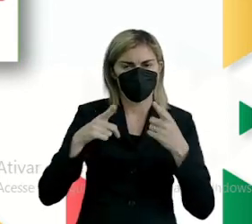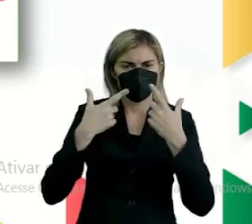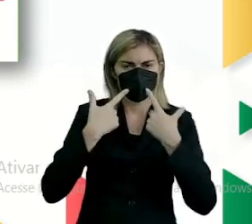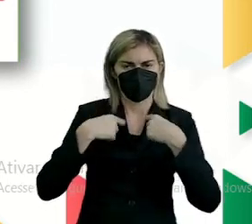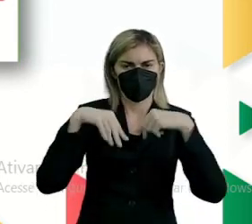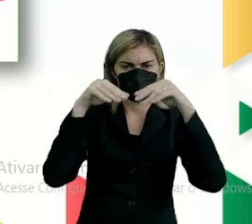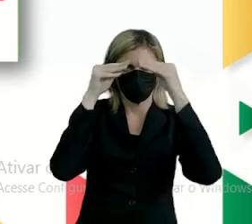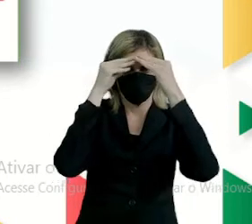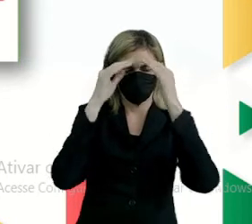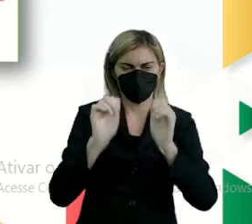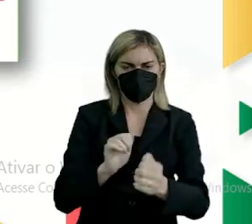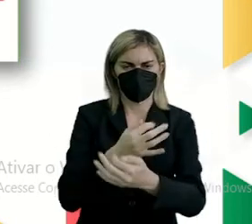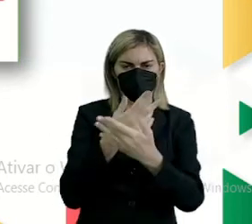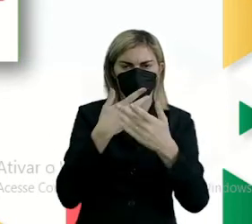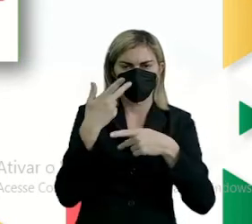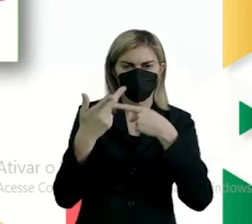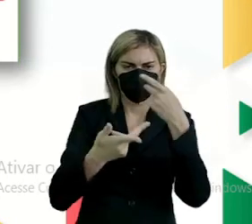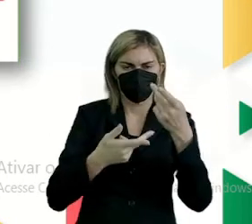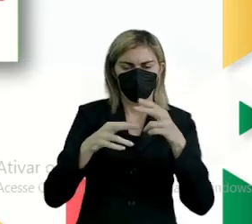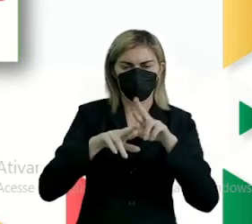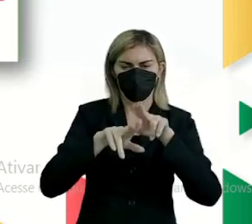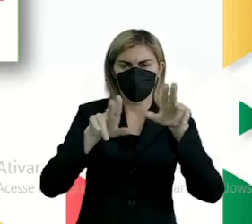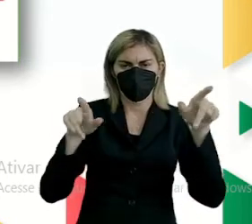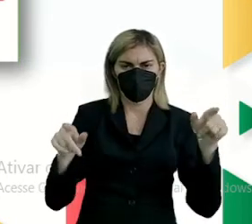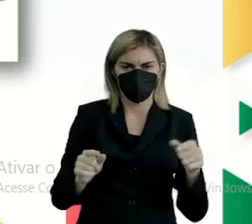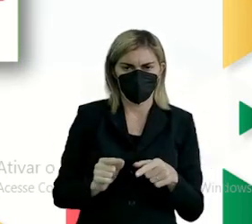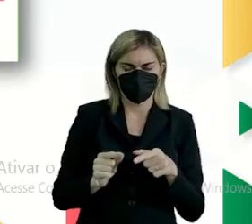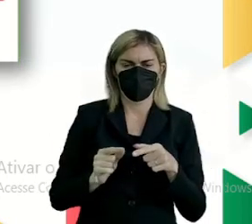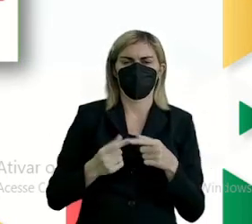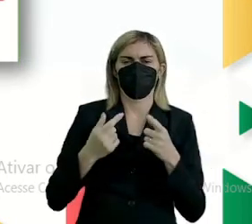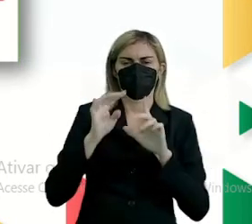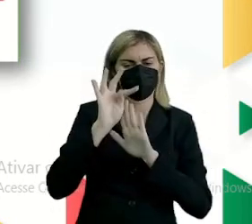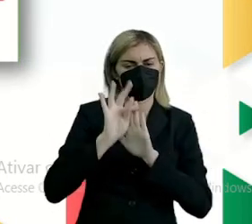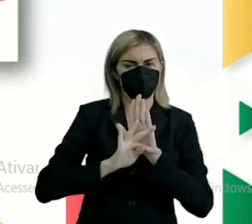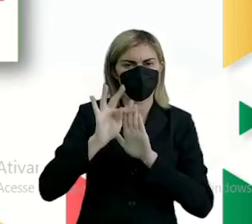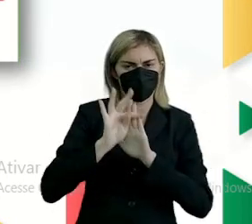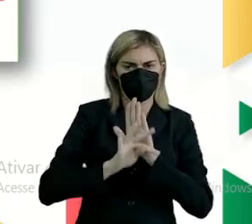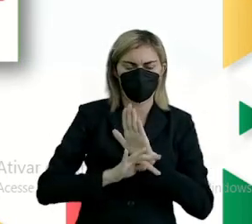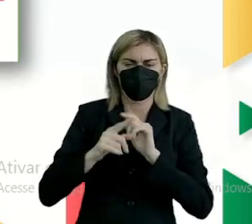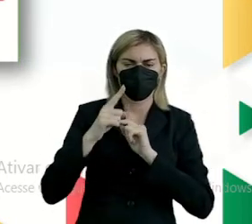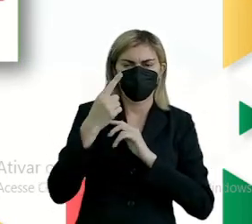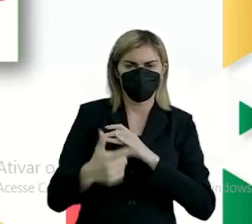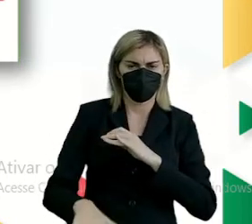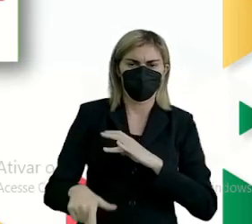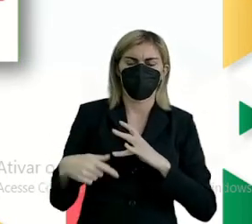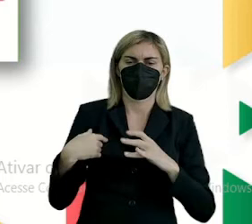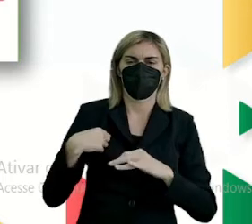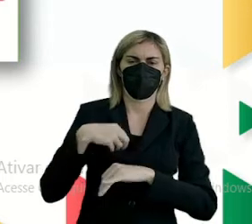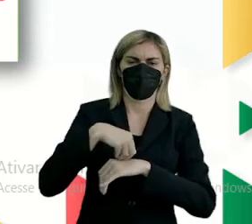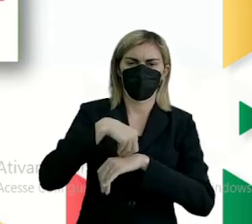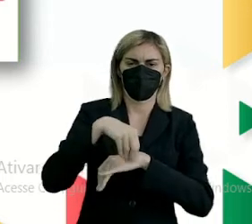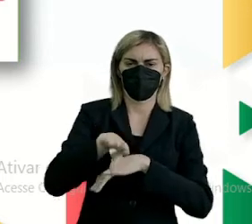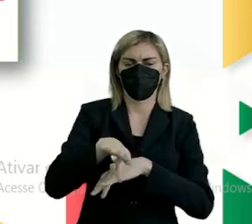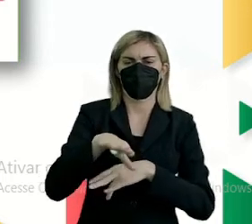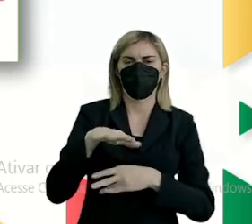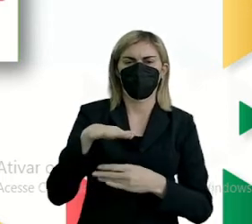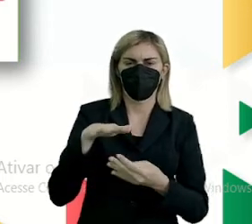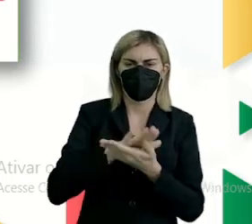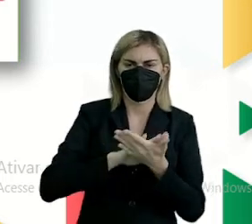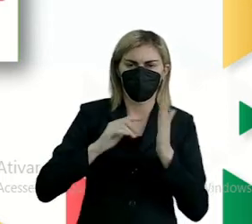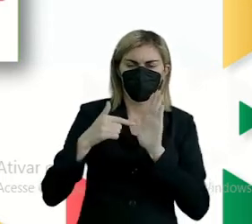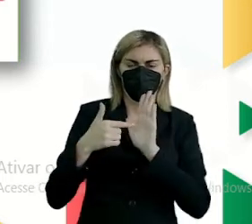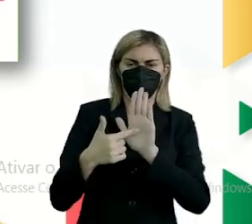linguagens. Quando nós falamos de multimodalidade, são textos que, mais uma vez, repito, eles têm,